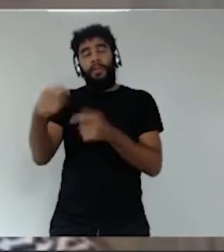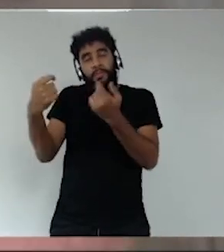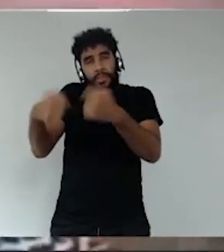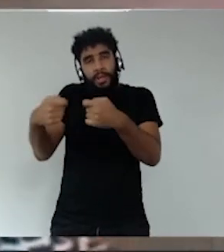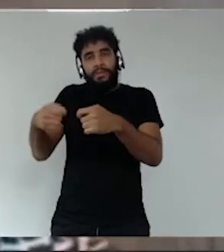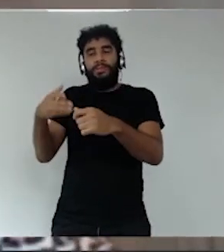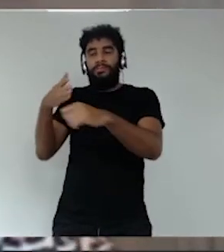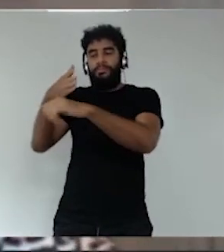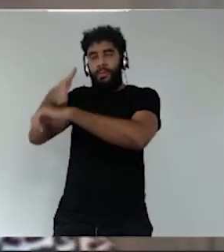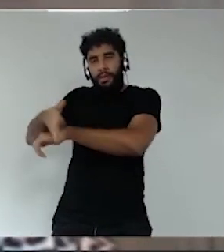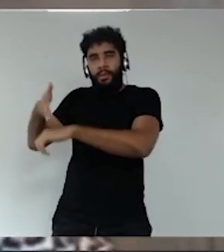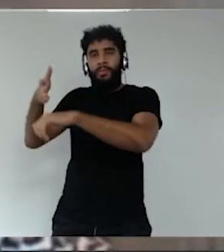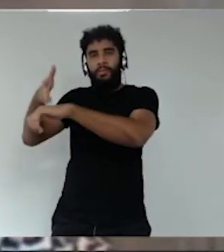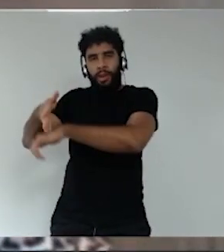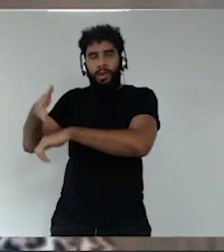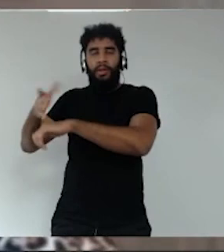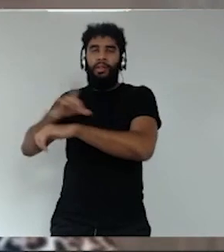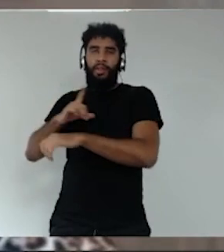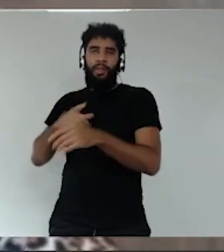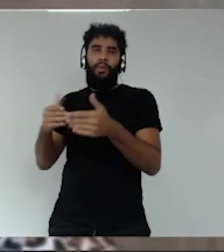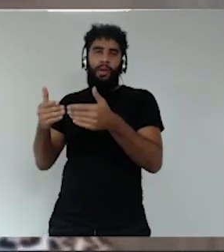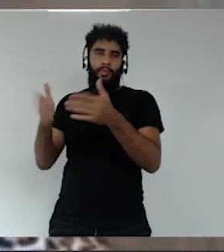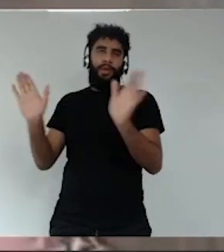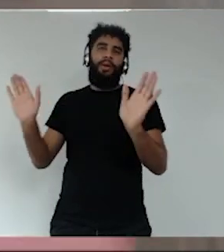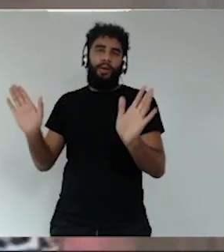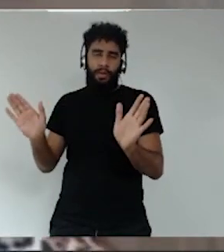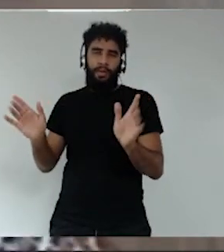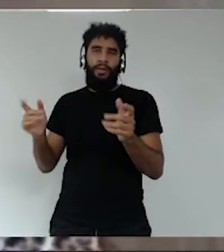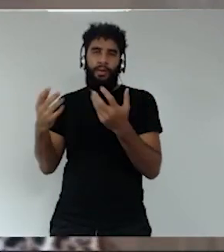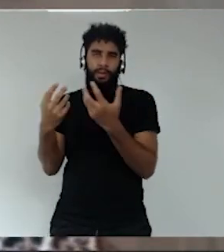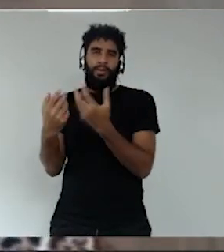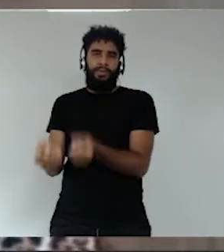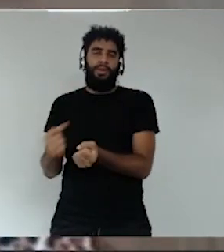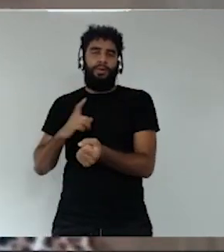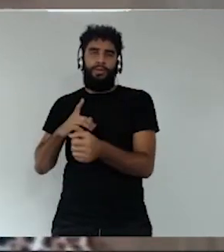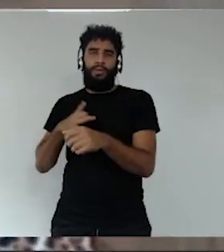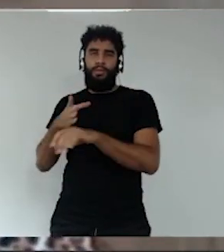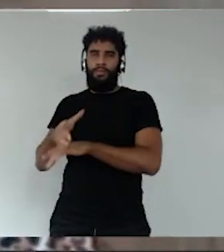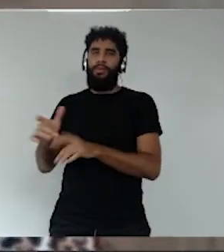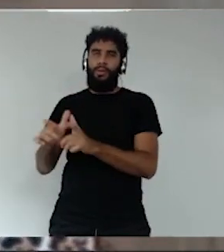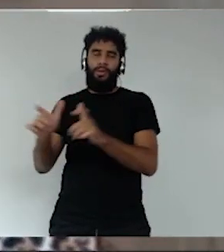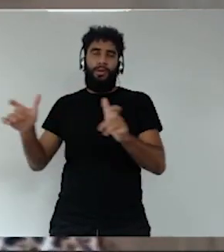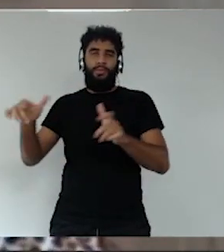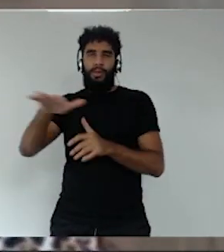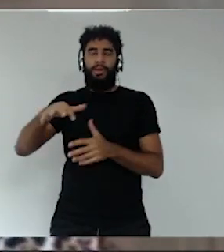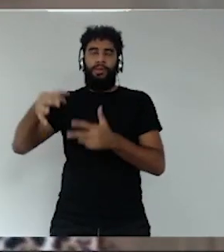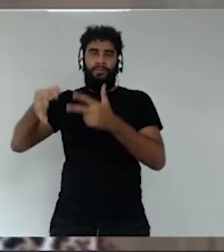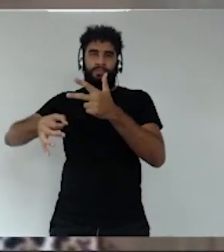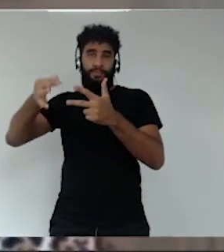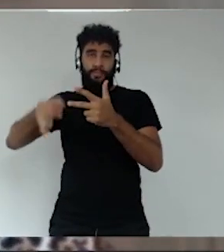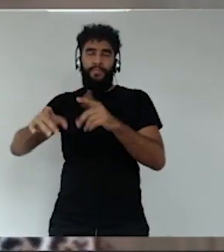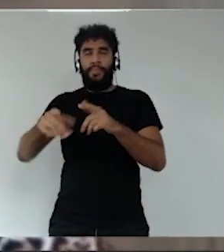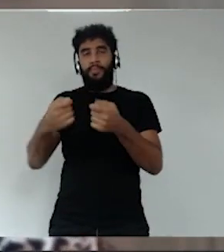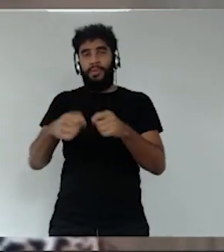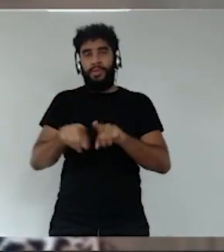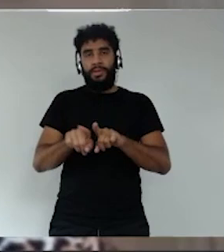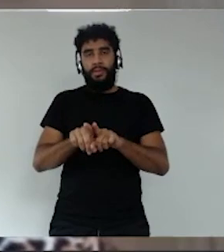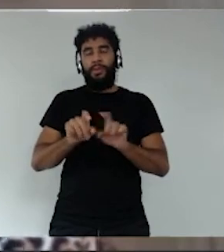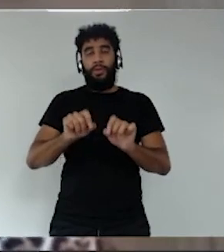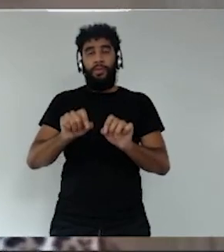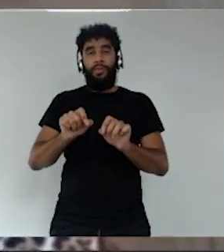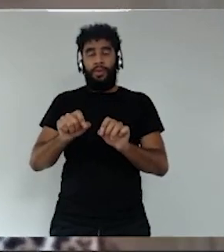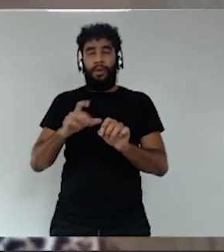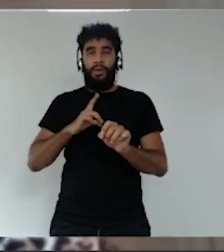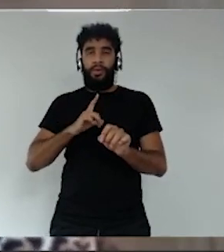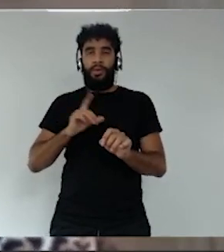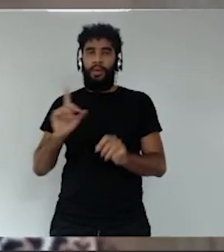nós precisamos ter uma grande porta de entrada, né, permitir o acesso amplo ao Poder Judiciário, é necessário permitir que ele saia com